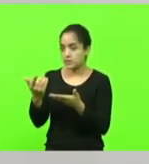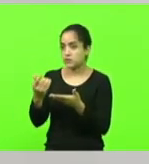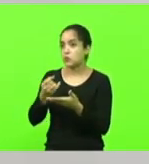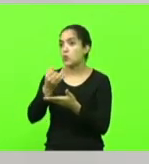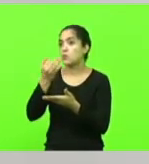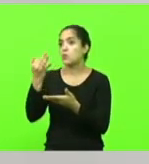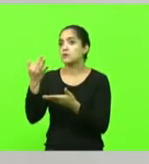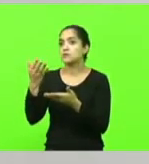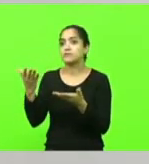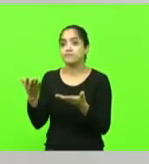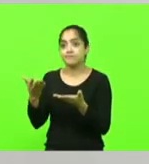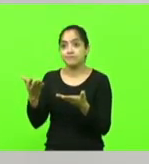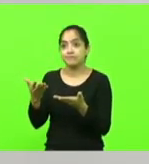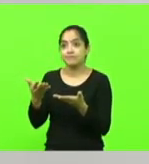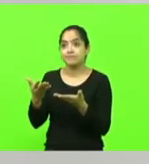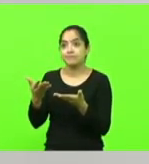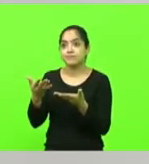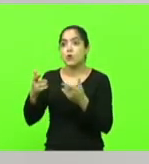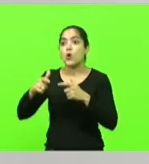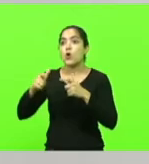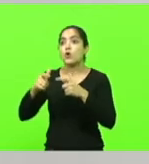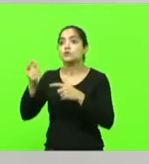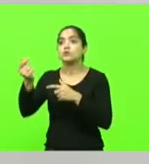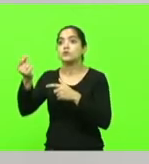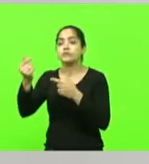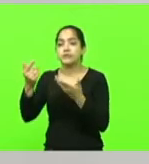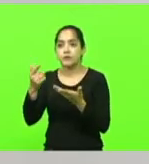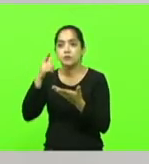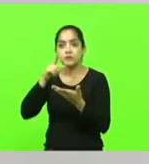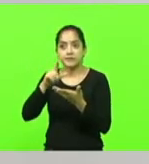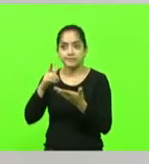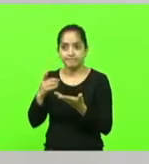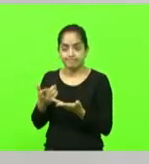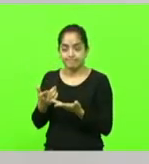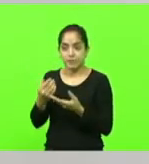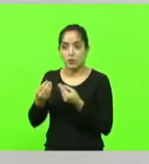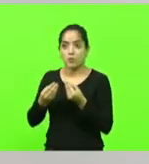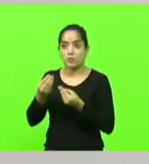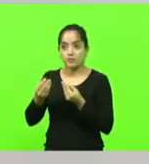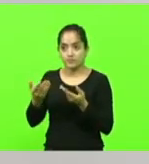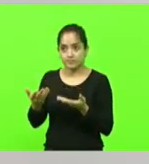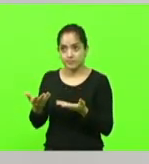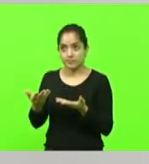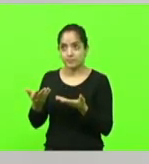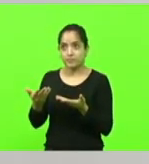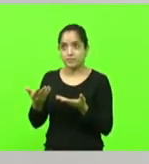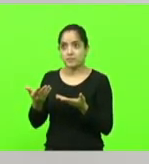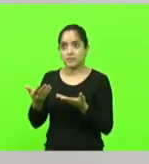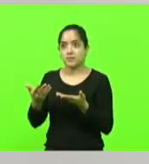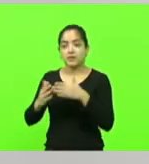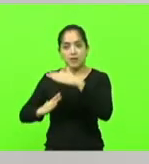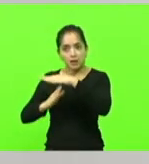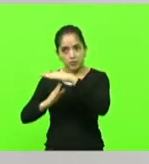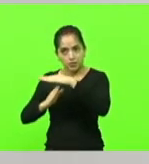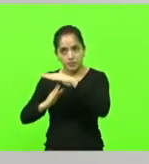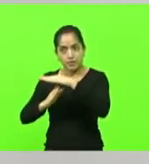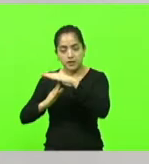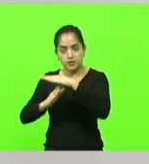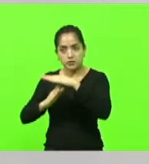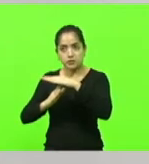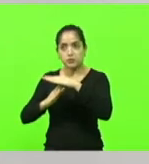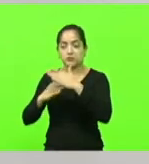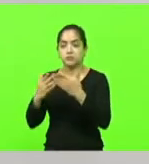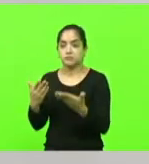quero ver de onde é que vai sair o dinheiro para cumprir isso aí. Ah, o cofre está cheio. Está cheio, mas tem limite. E está cheio